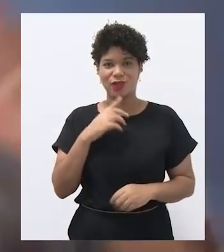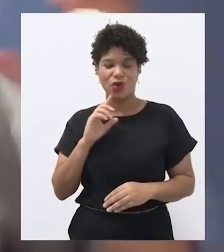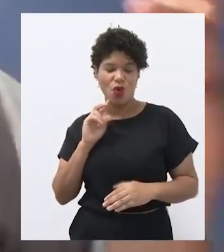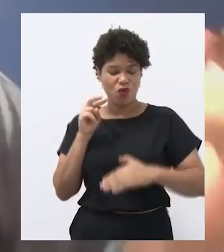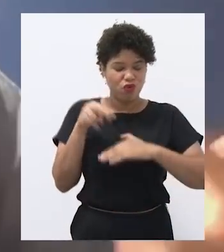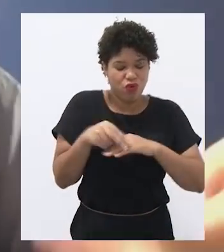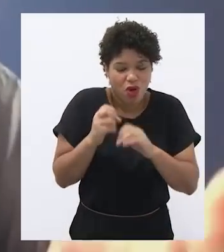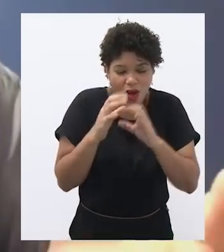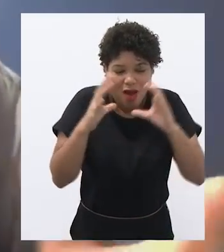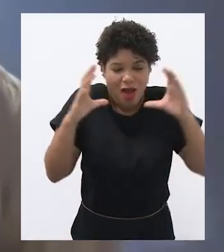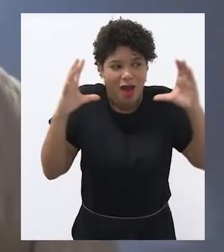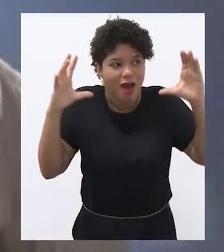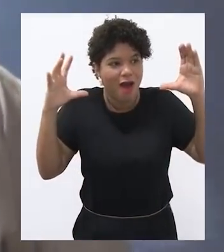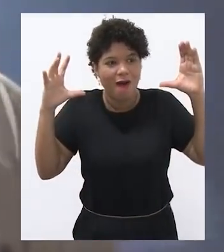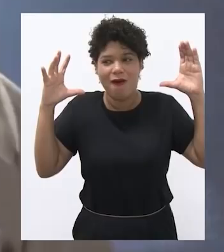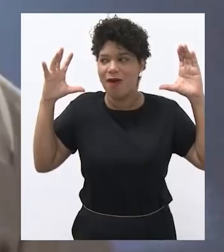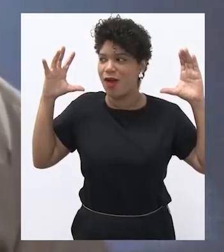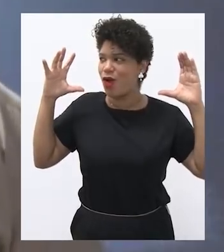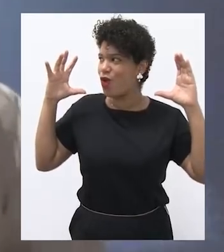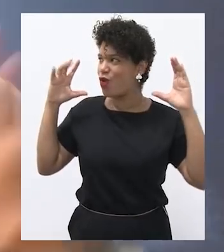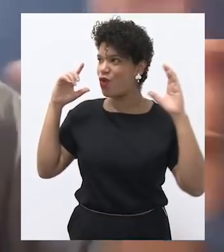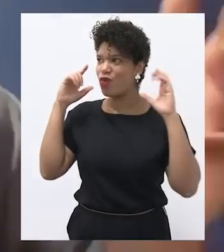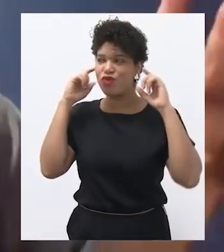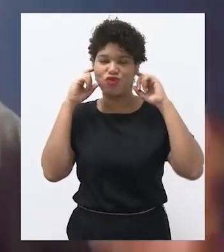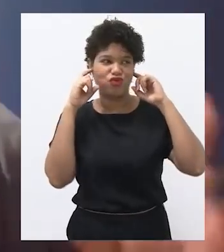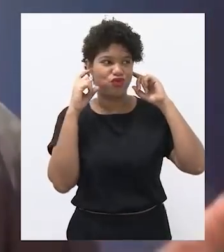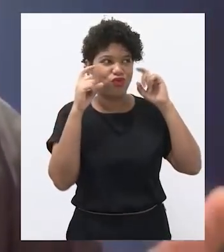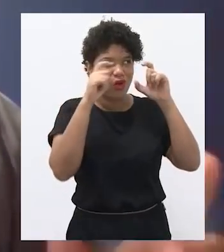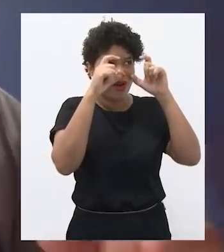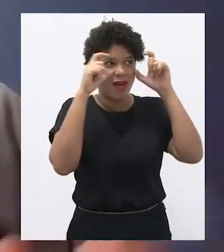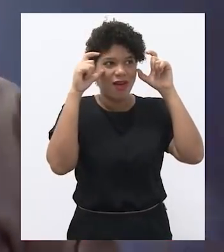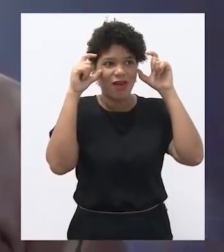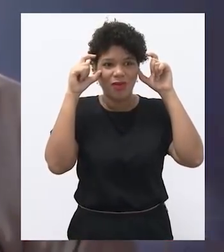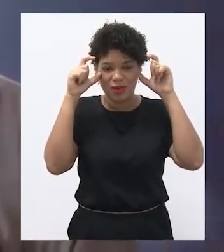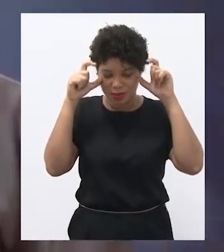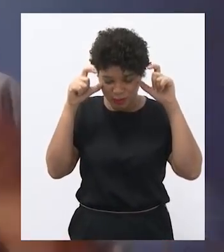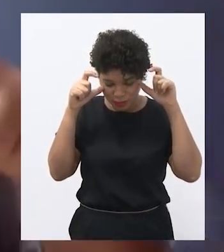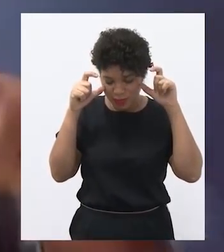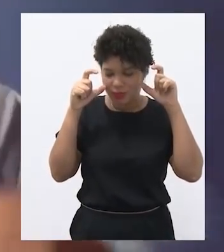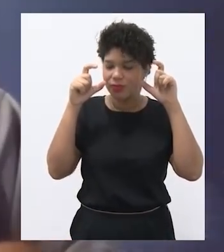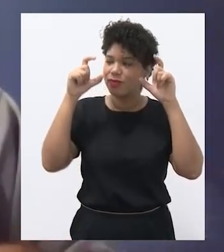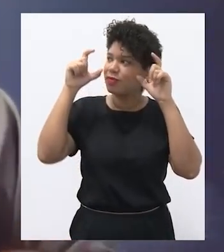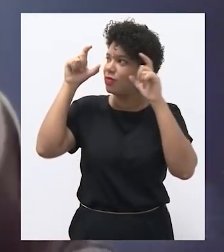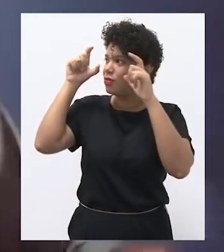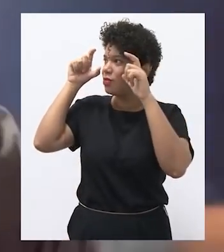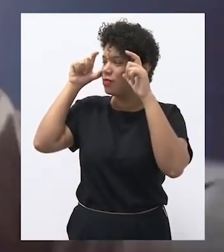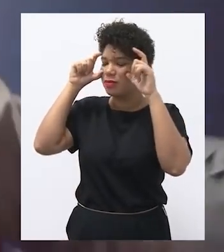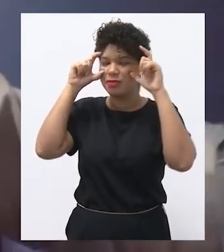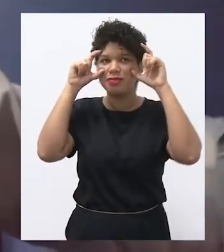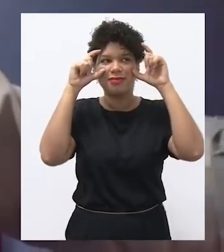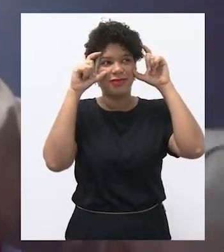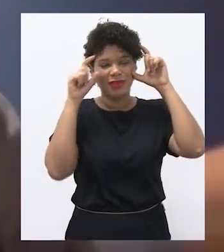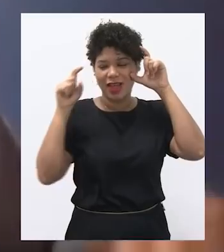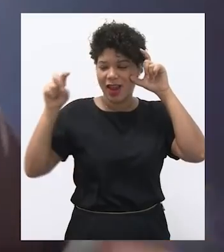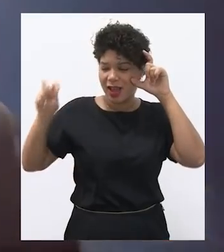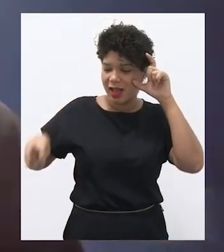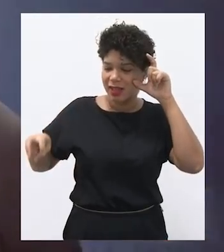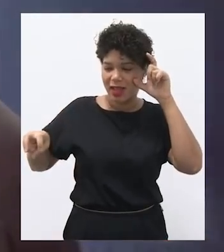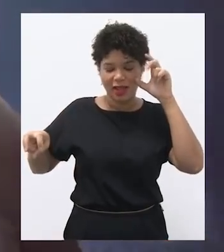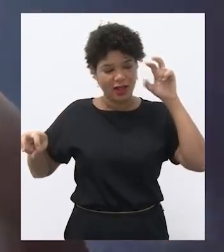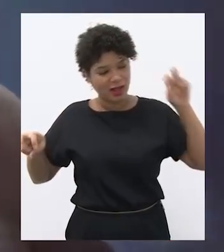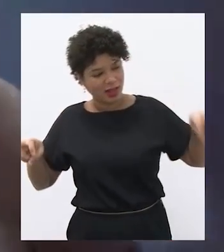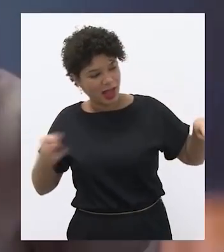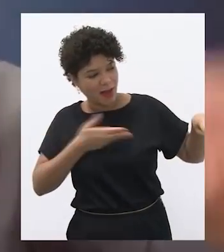ouvido, todo mundo imerso nesse universo, e as pessoas olhando para baixo, para o lado, e reconhecendo que aqui tem uma carteira, ali tem um